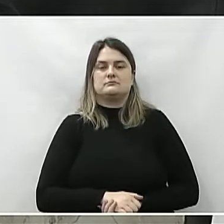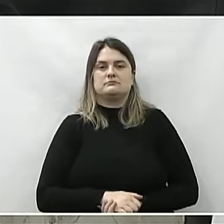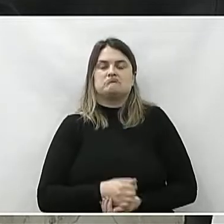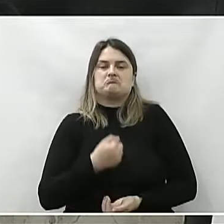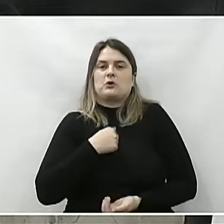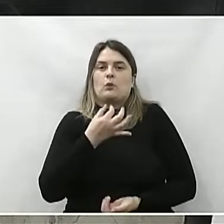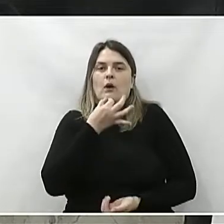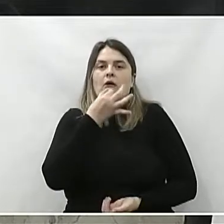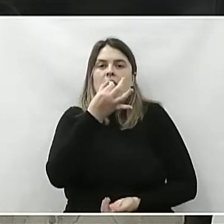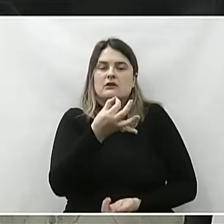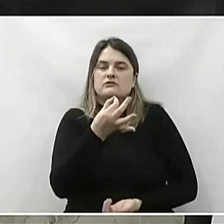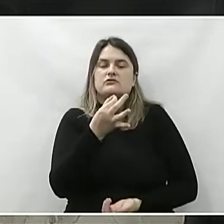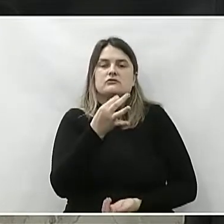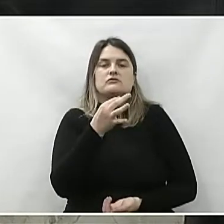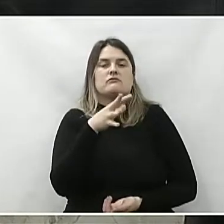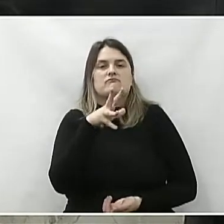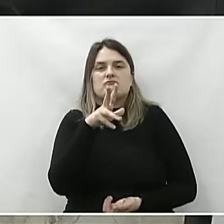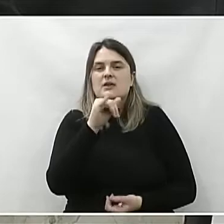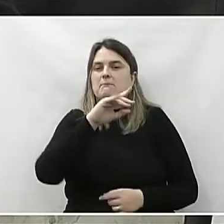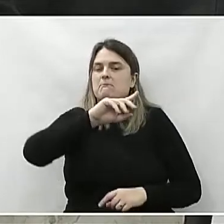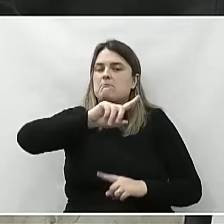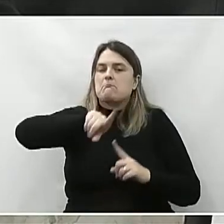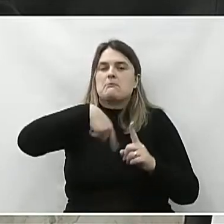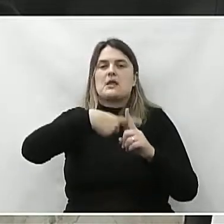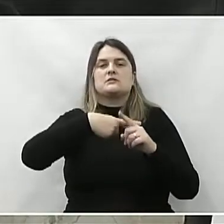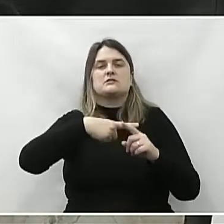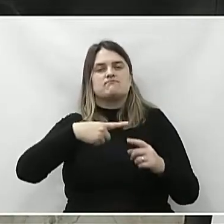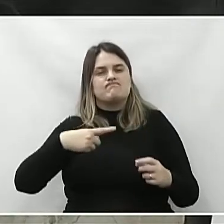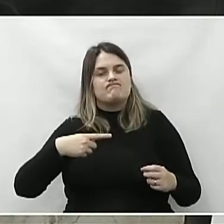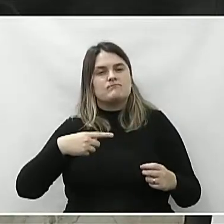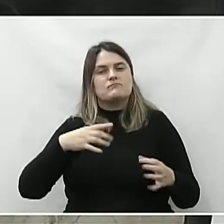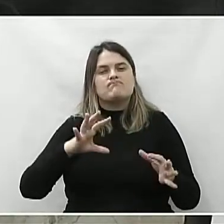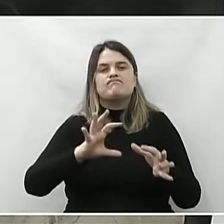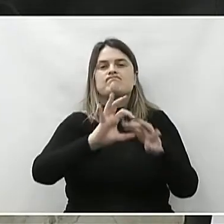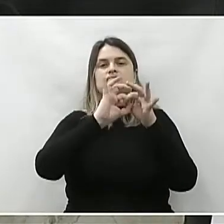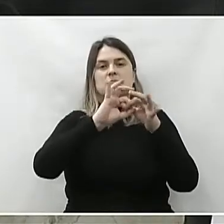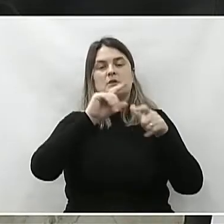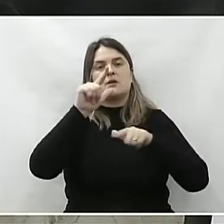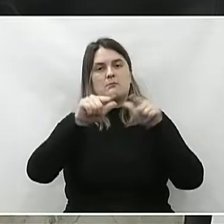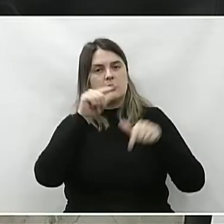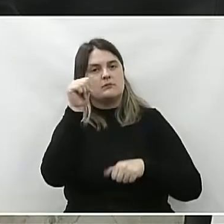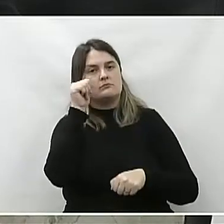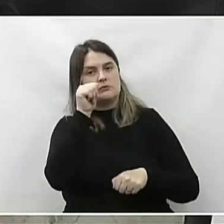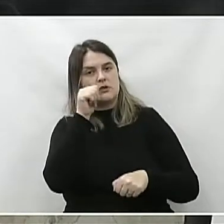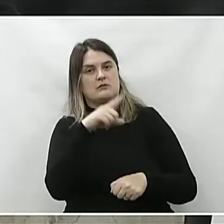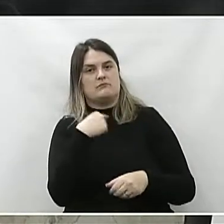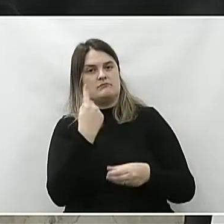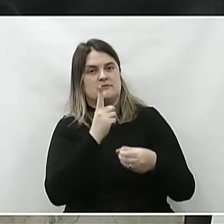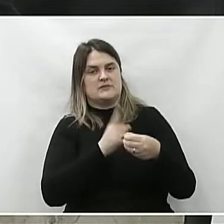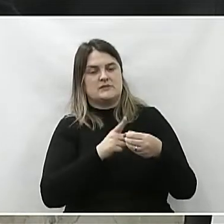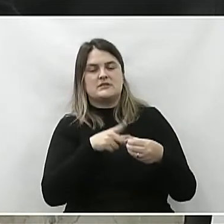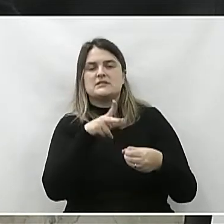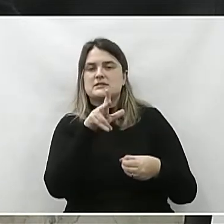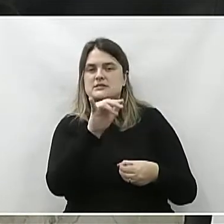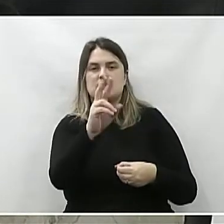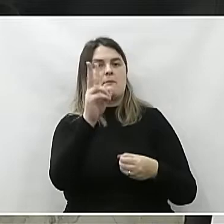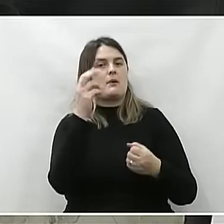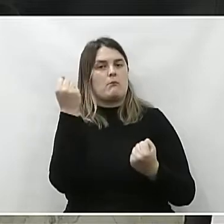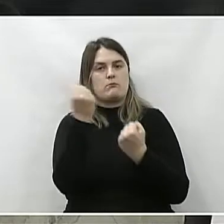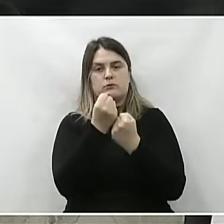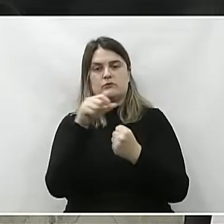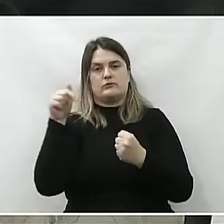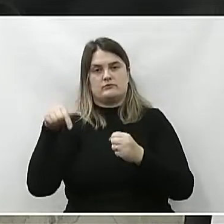Acho que isso vai só fortalecer cada vez mais o trabalho dessas mulheres empreendedoras na nossa cidade e terão sempre o apoio do